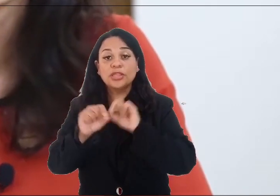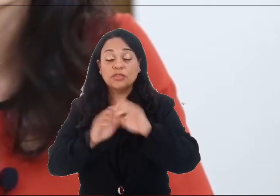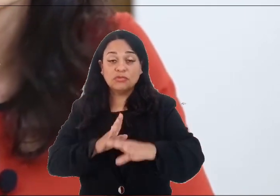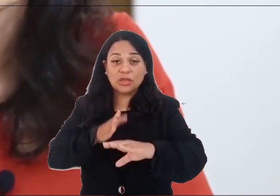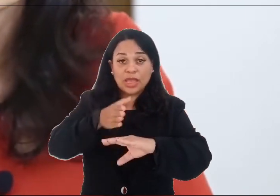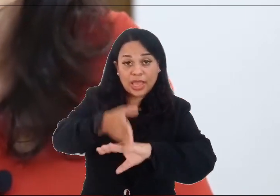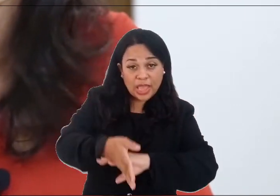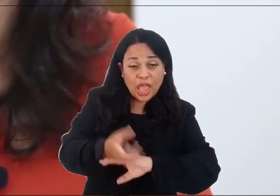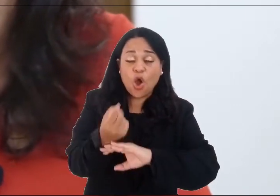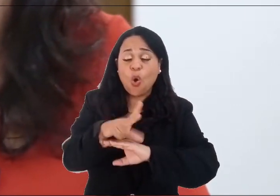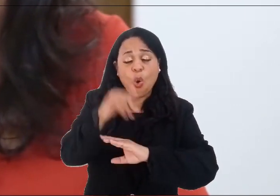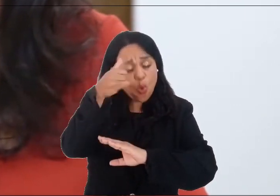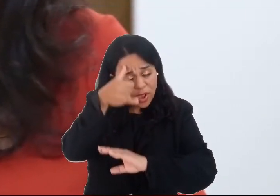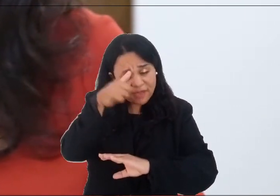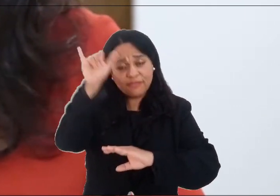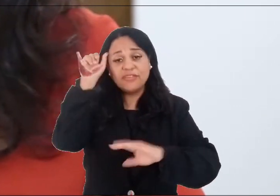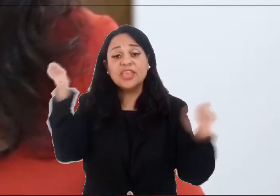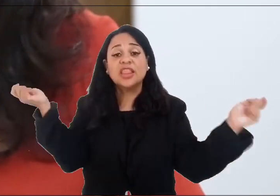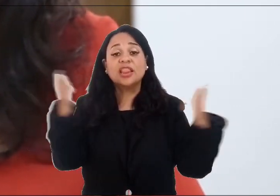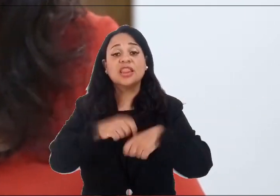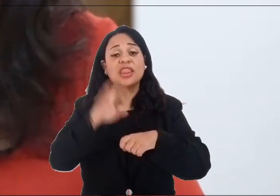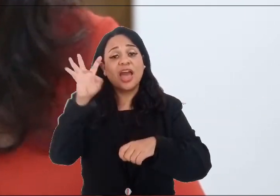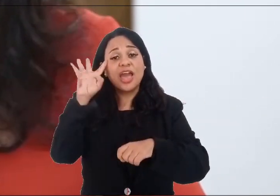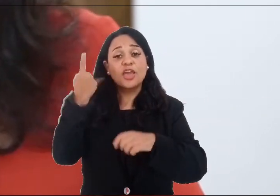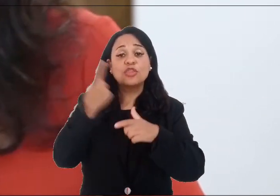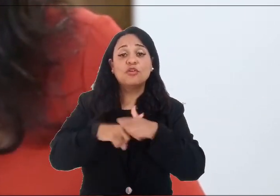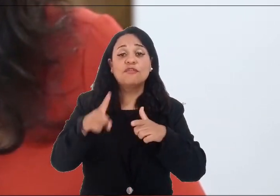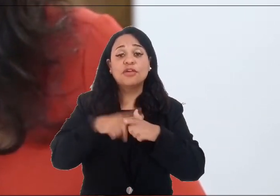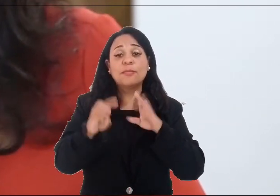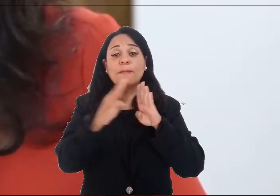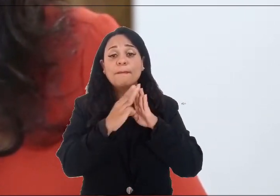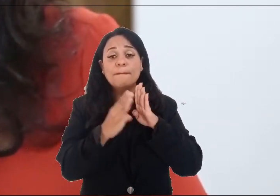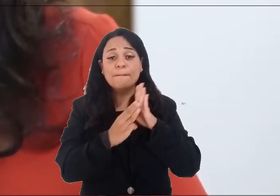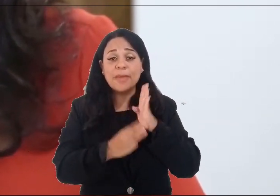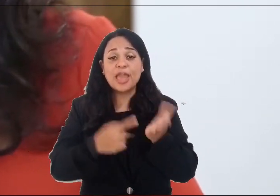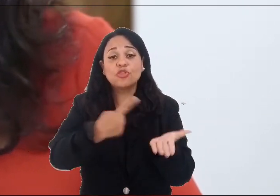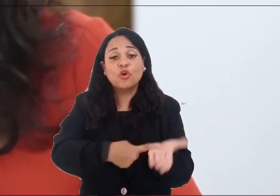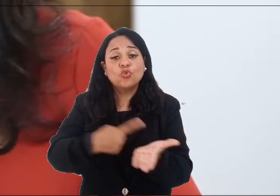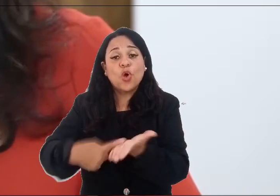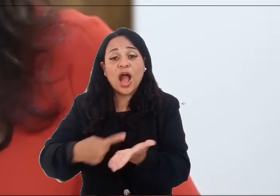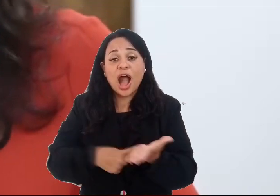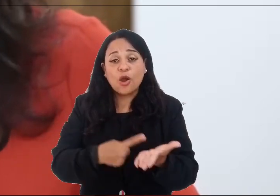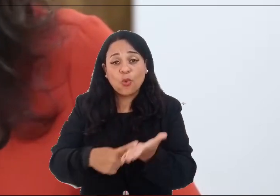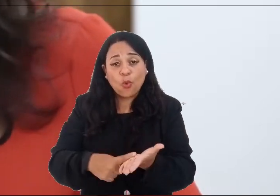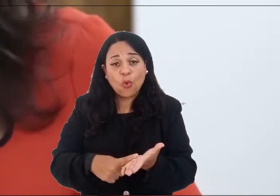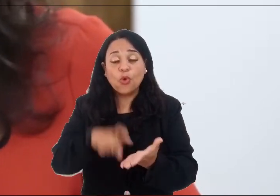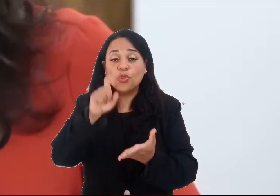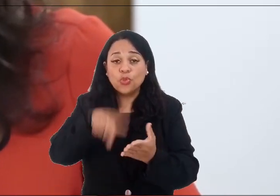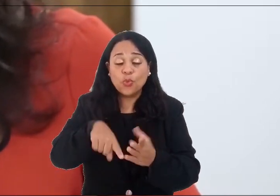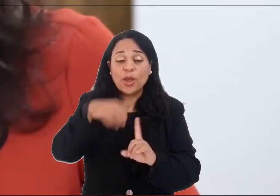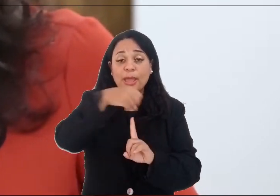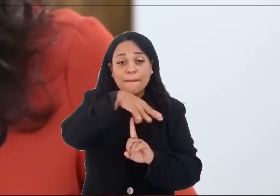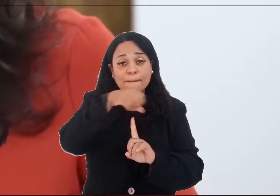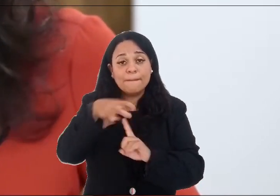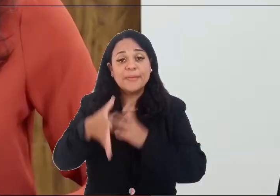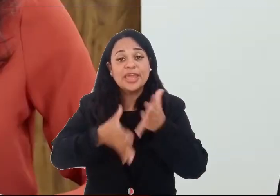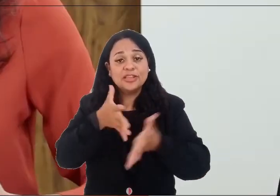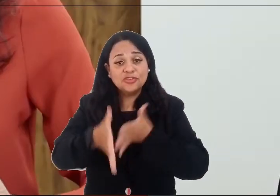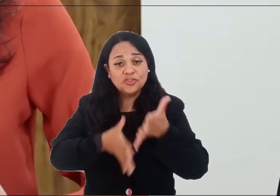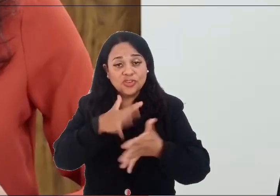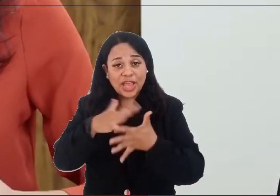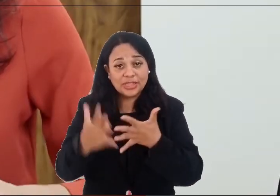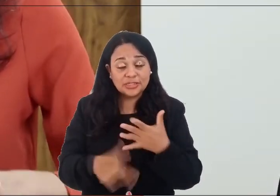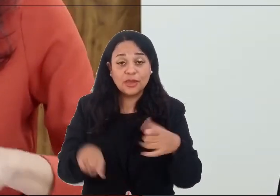nem ingresse no judiciário por conseguir resolver seus problemas com os métodos consensuais, como a conciliação e a mediação.